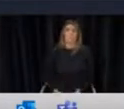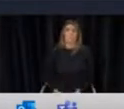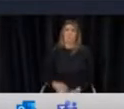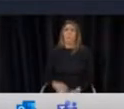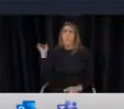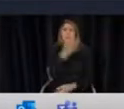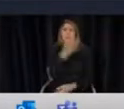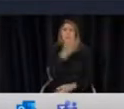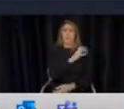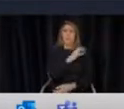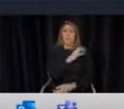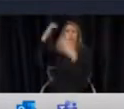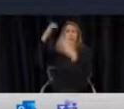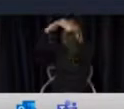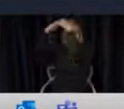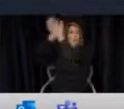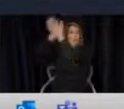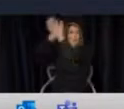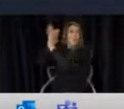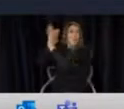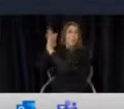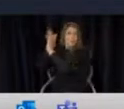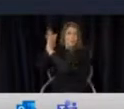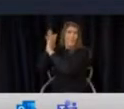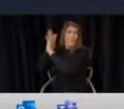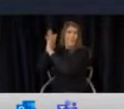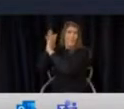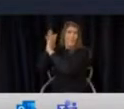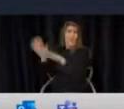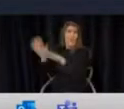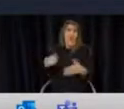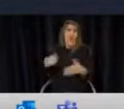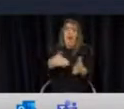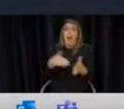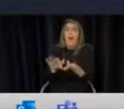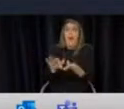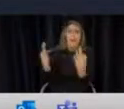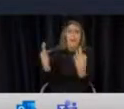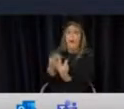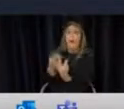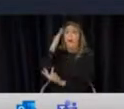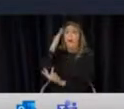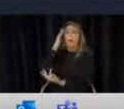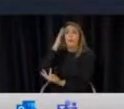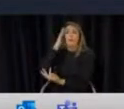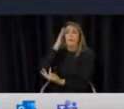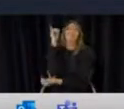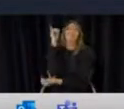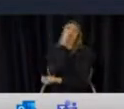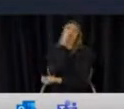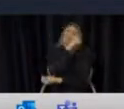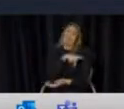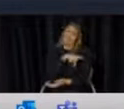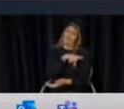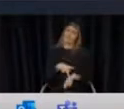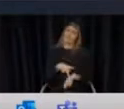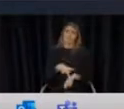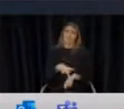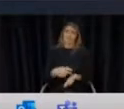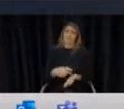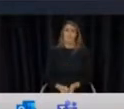também se preparar e entender o que está acontecendo, também já é um pouco mais complexo. Próximo.